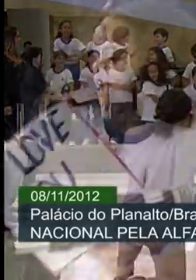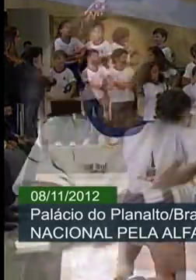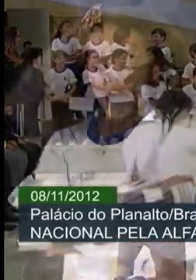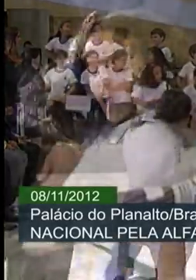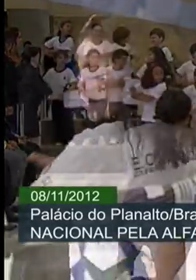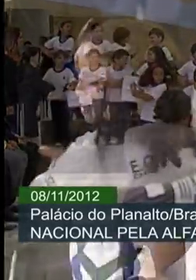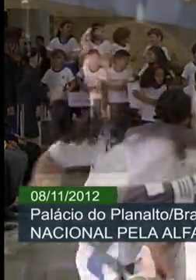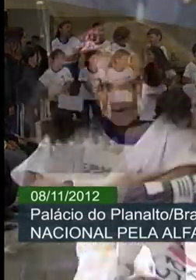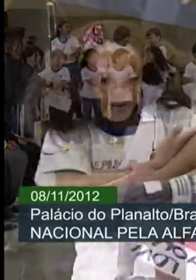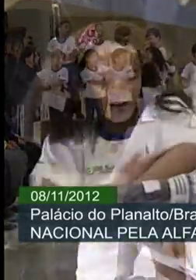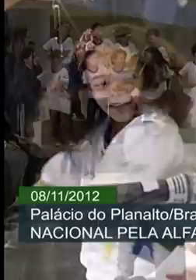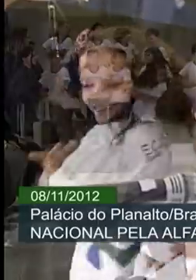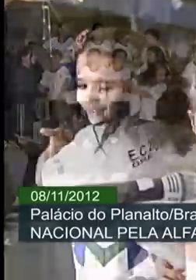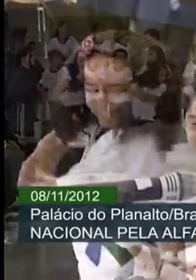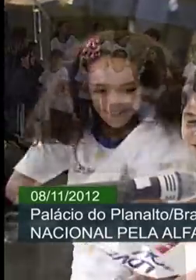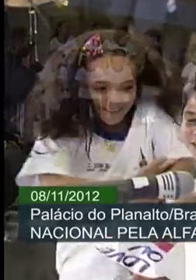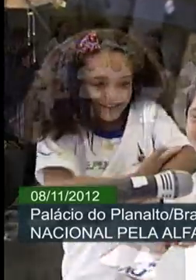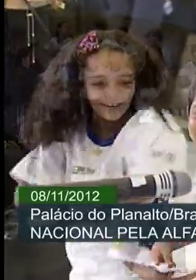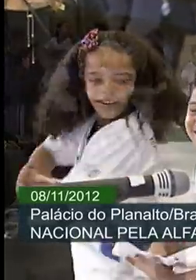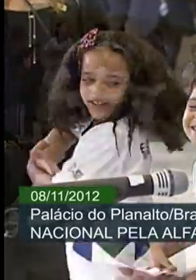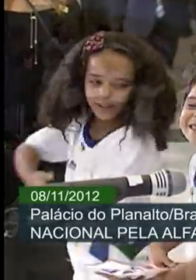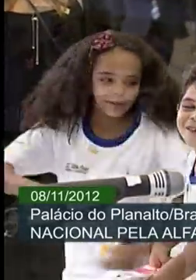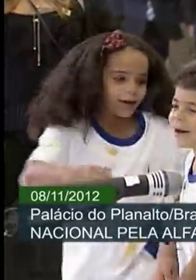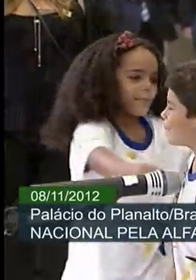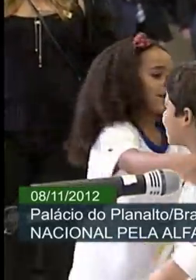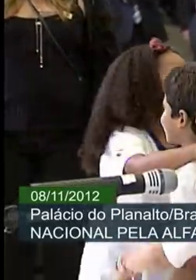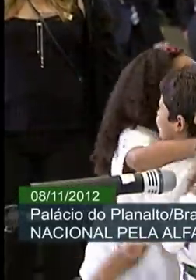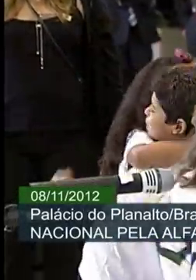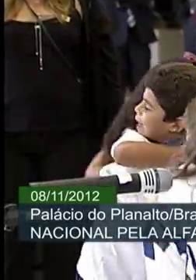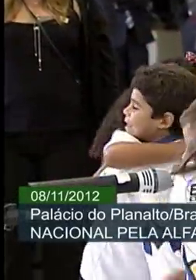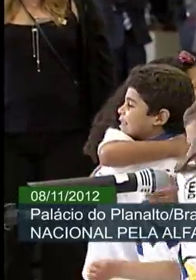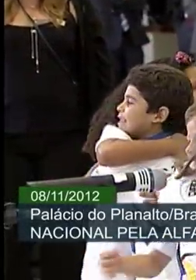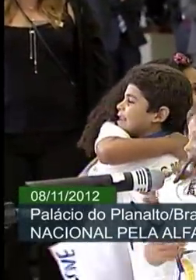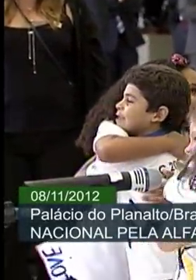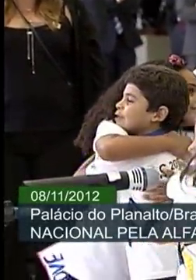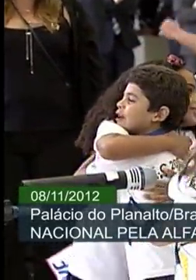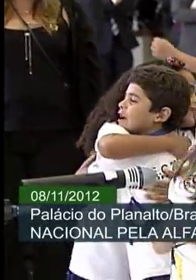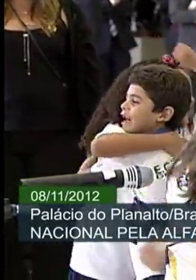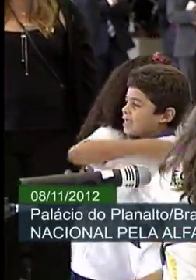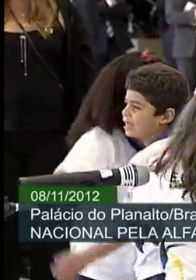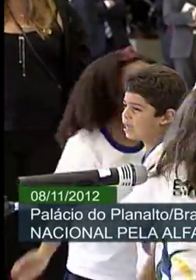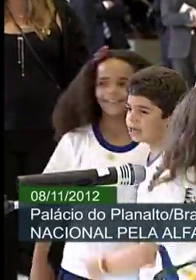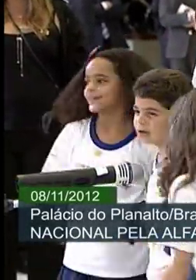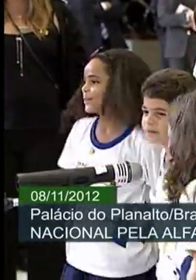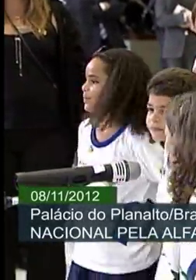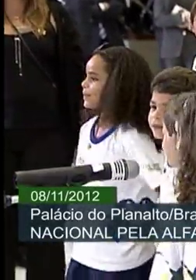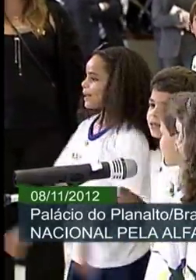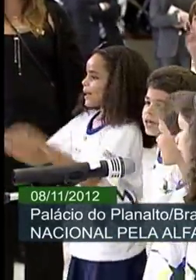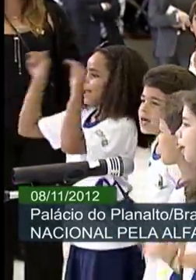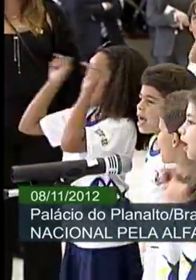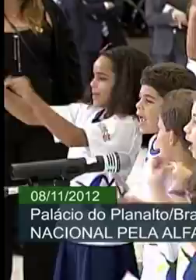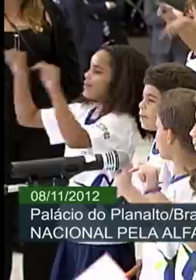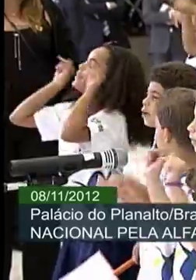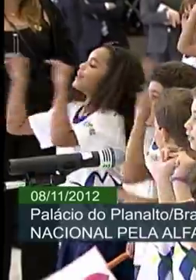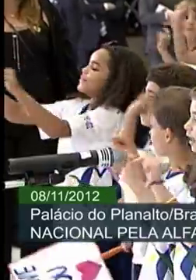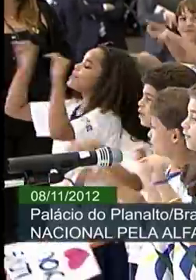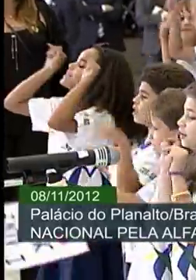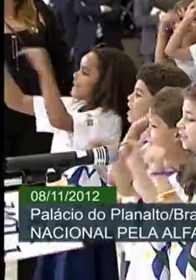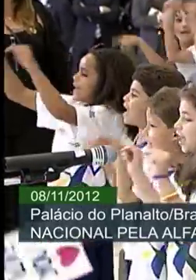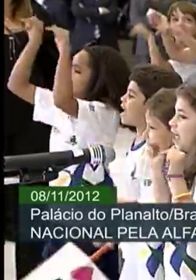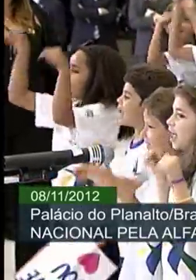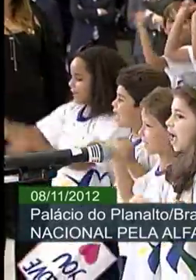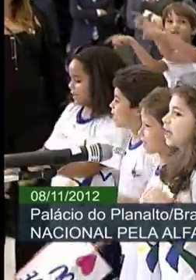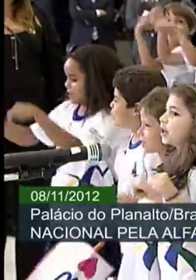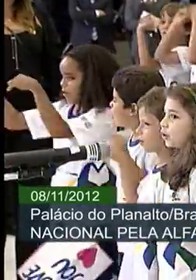À vezes até de um bolinho de uma para sentir o coração. É bom